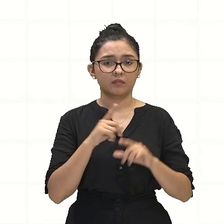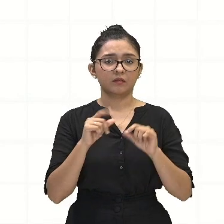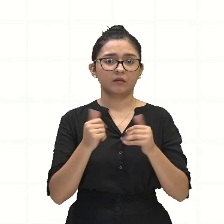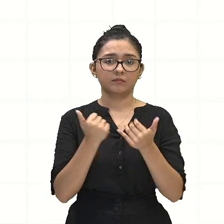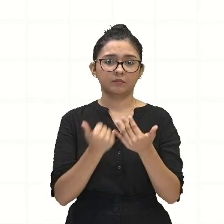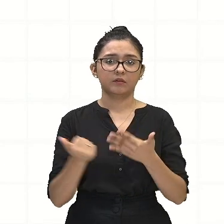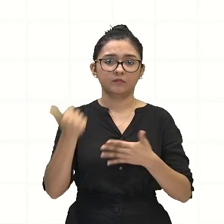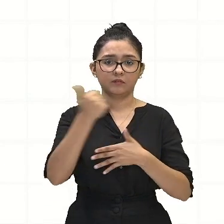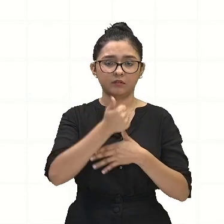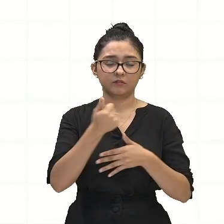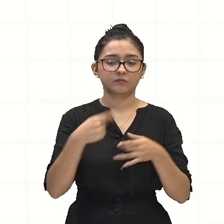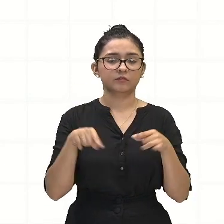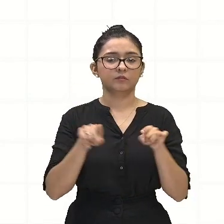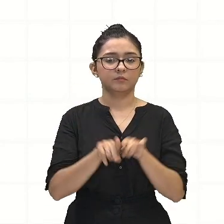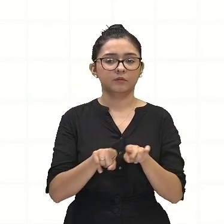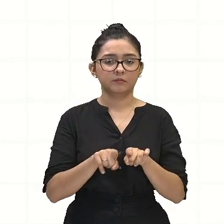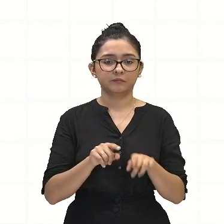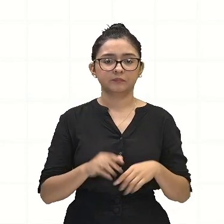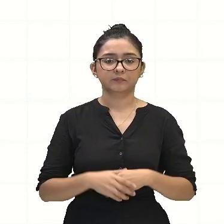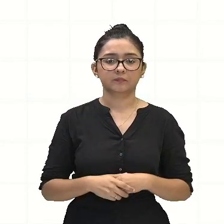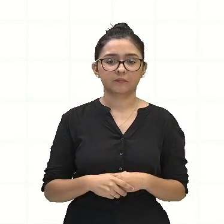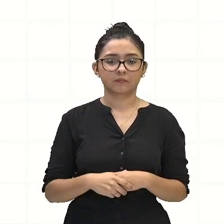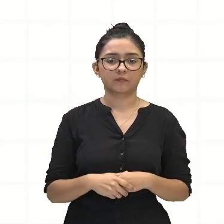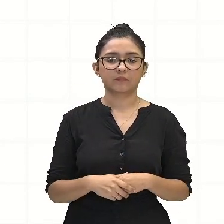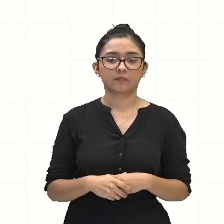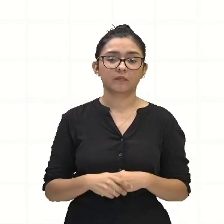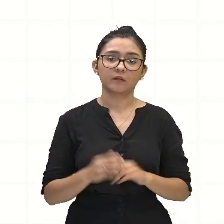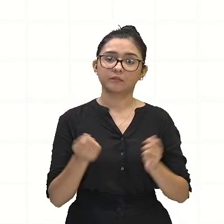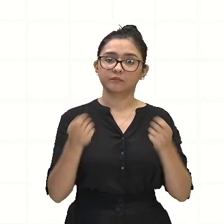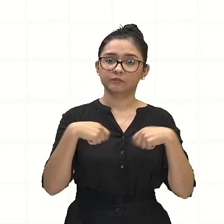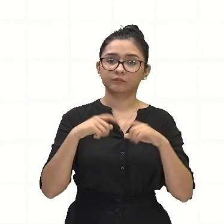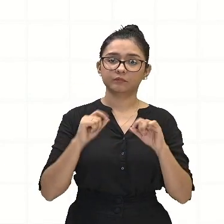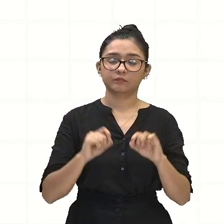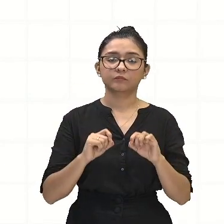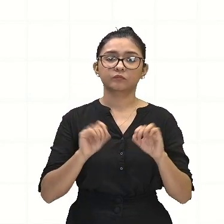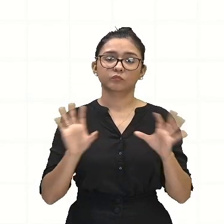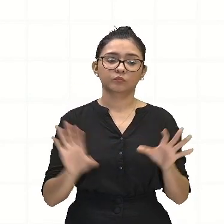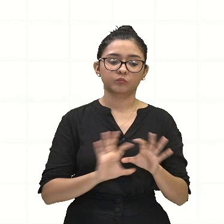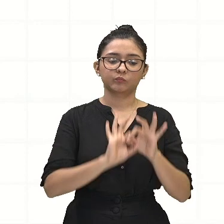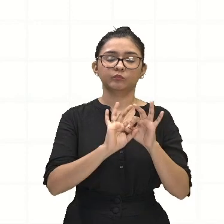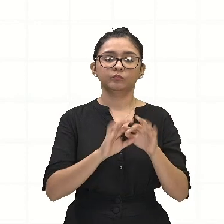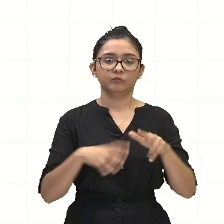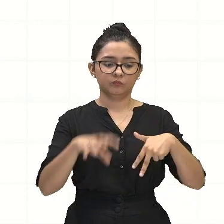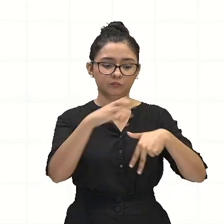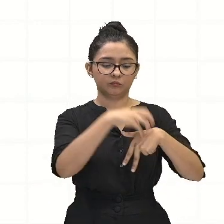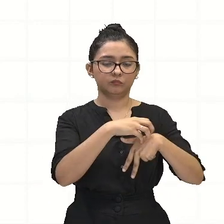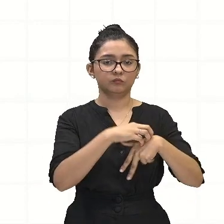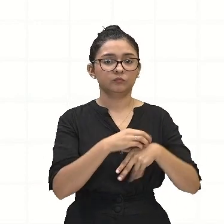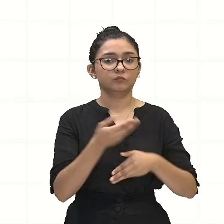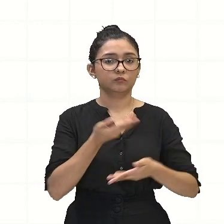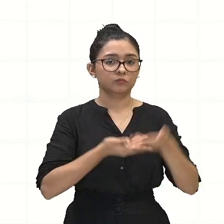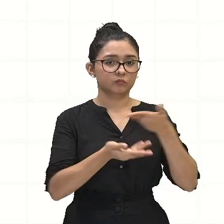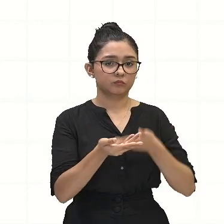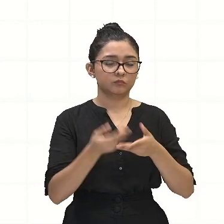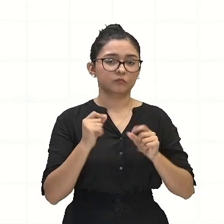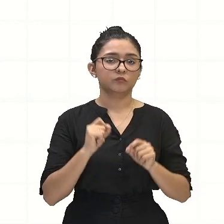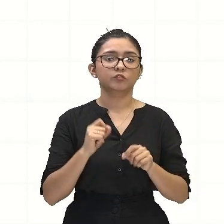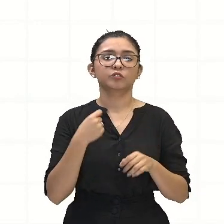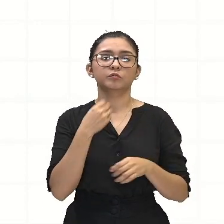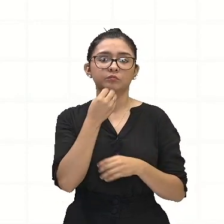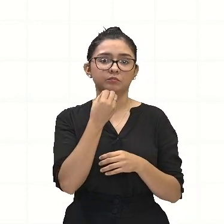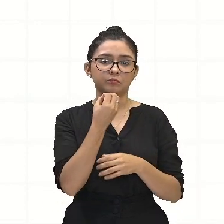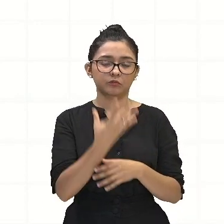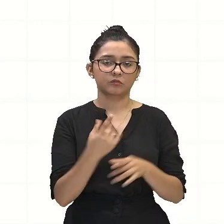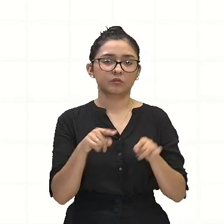seus privilégios, uma vez que poderiam se aliar ao rei em troca de benefícios e proteção